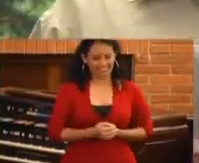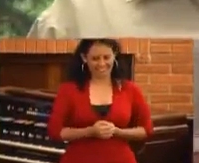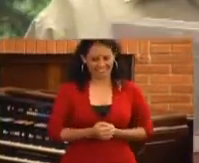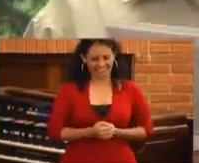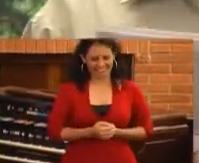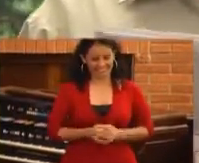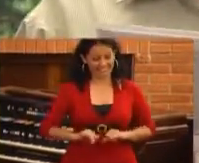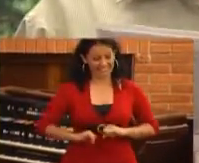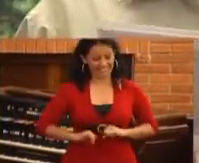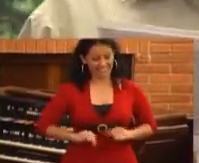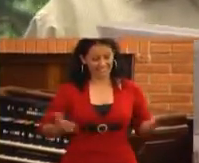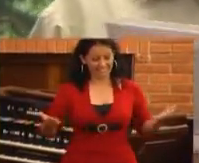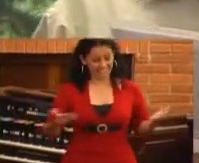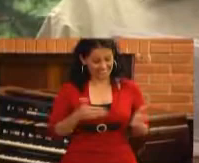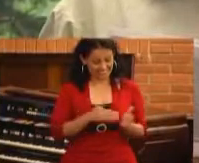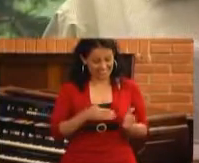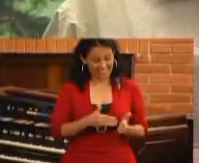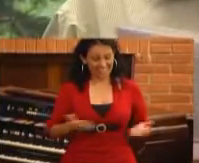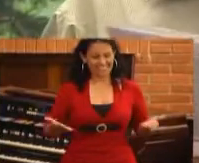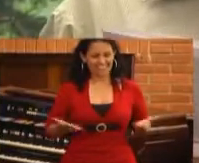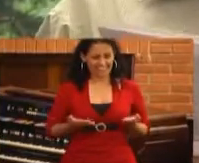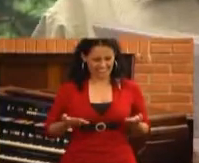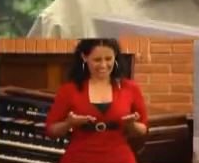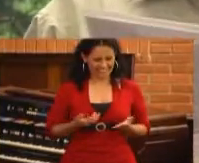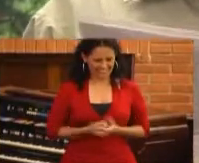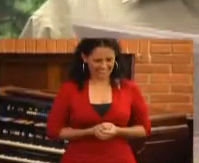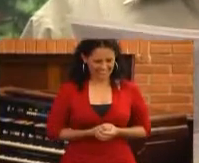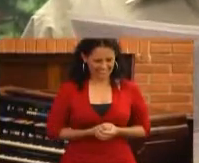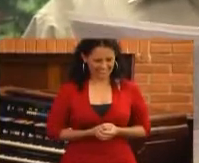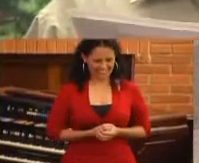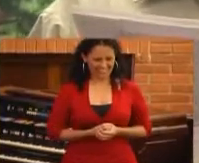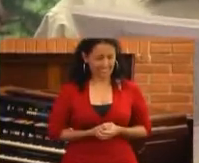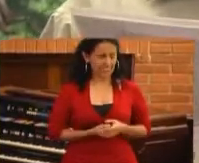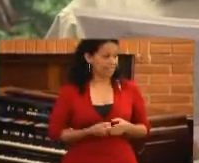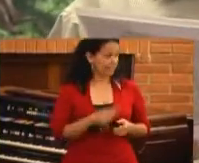É uma revista, um anuário literário do ano 2000,